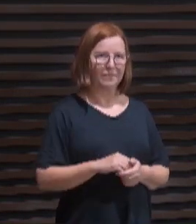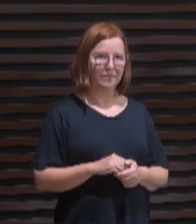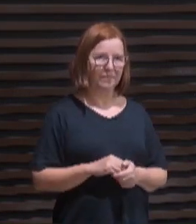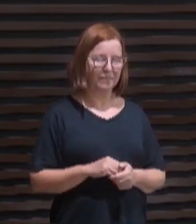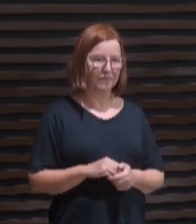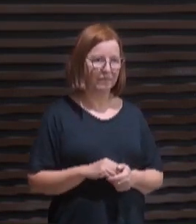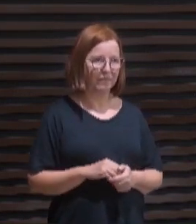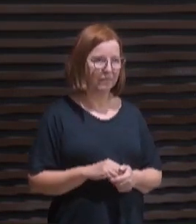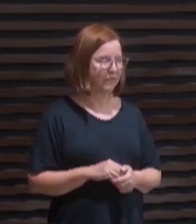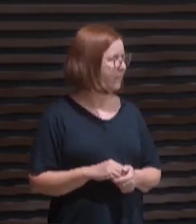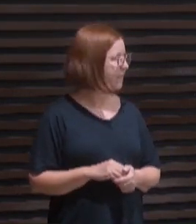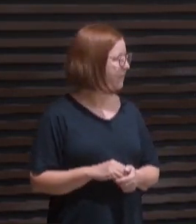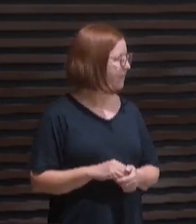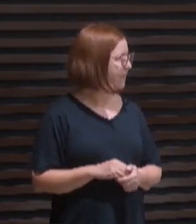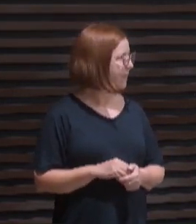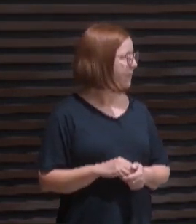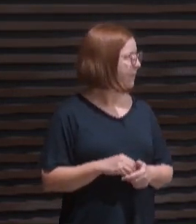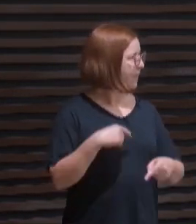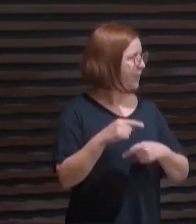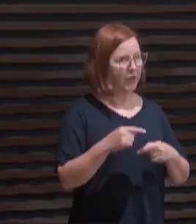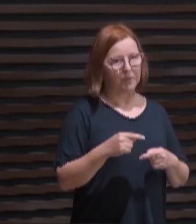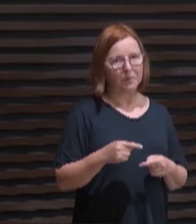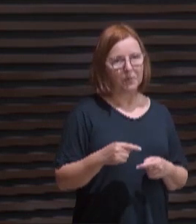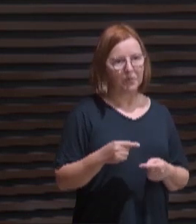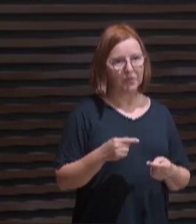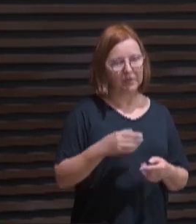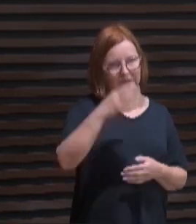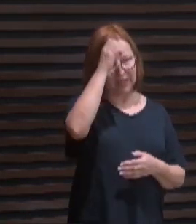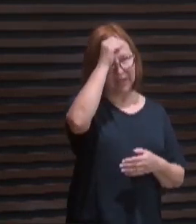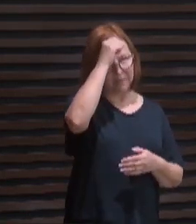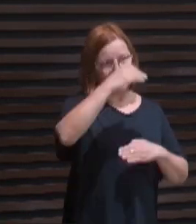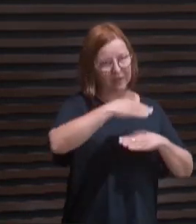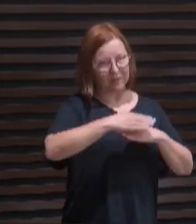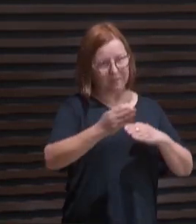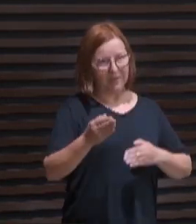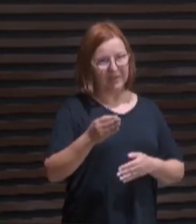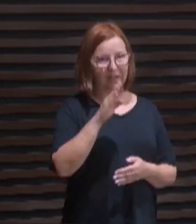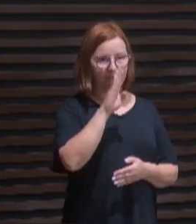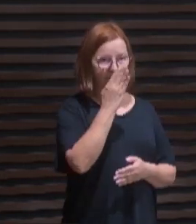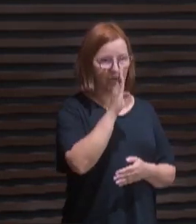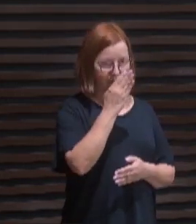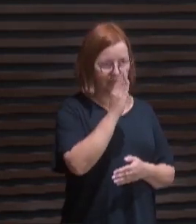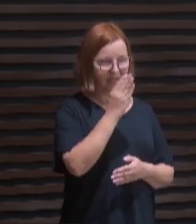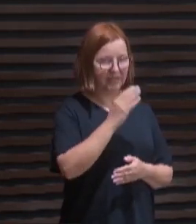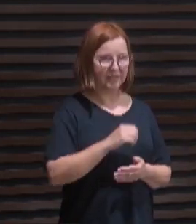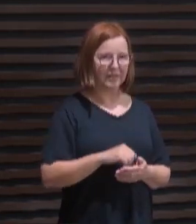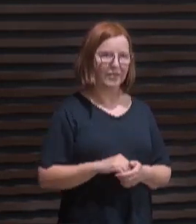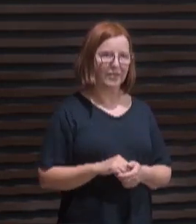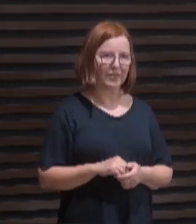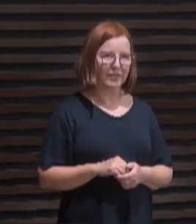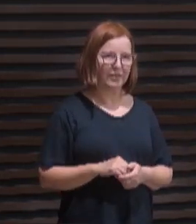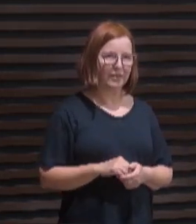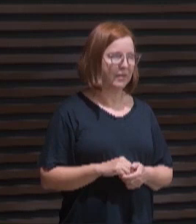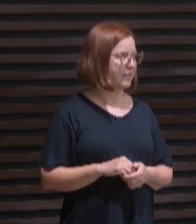Depois nós vamos ver mais a situação da falsidade das coisas. Nós somos